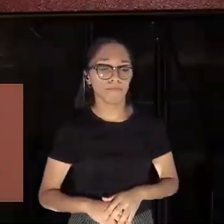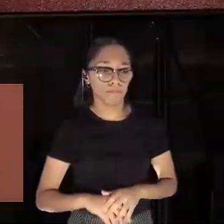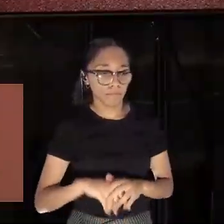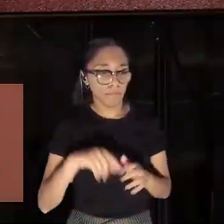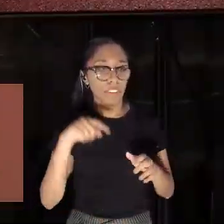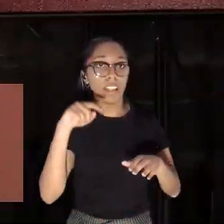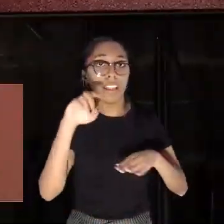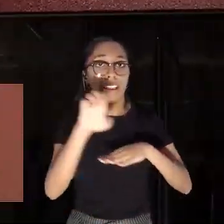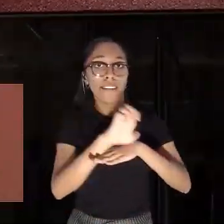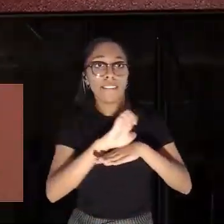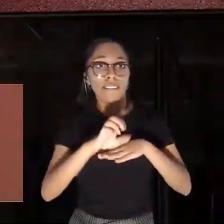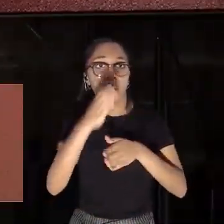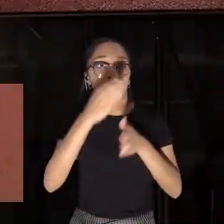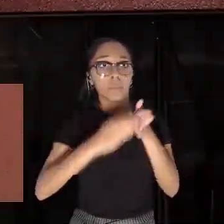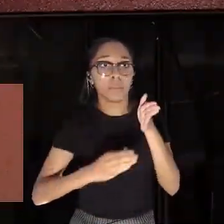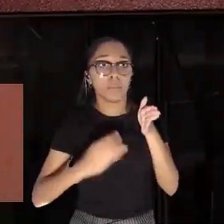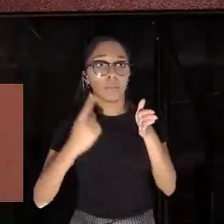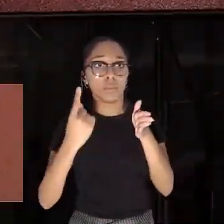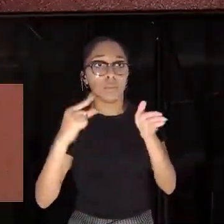1,13.